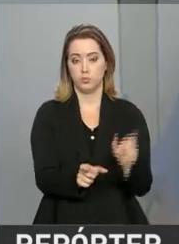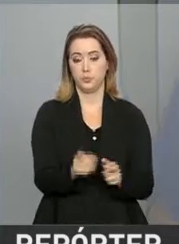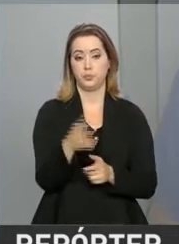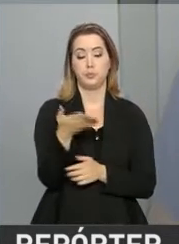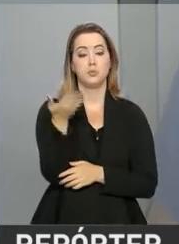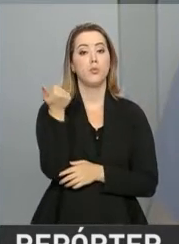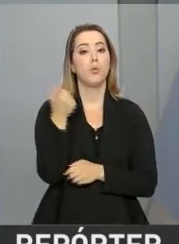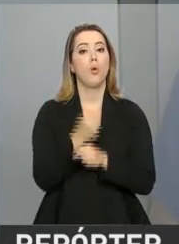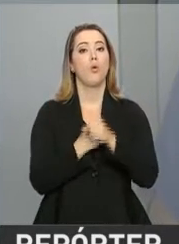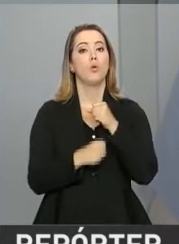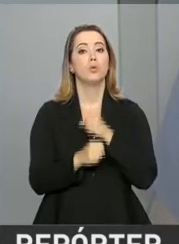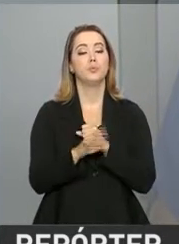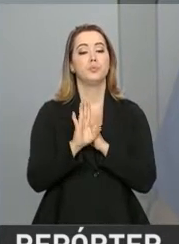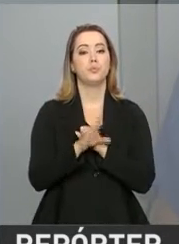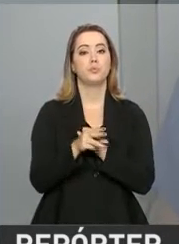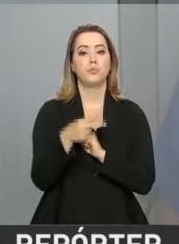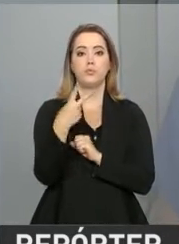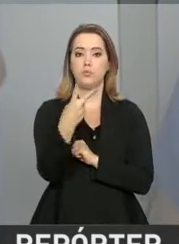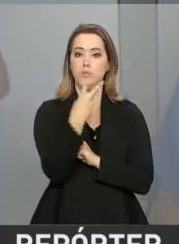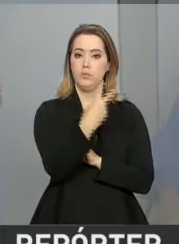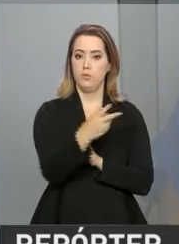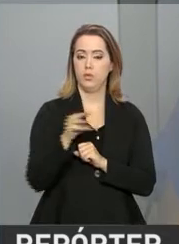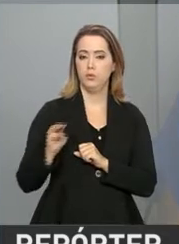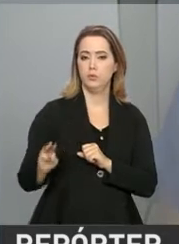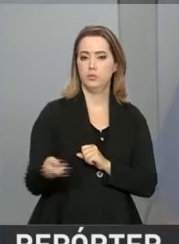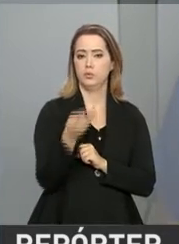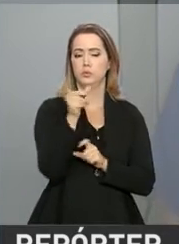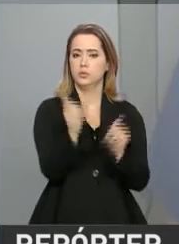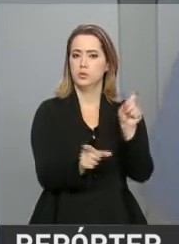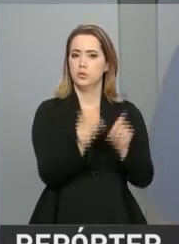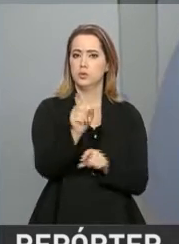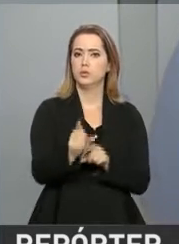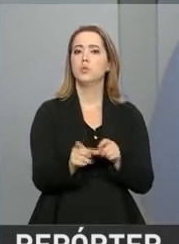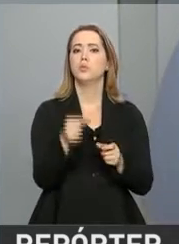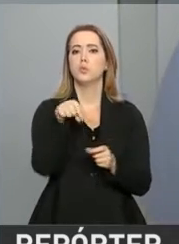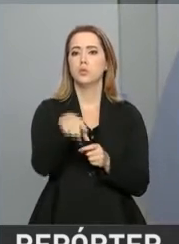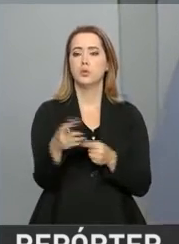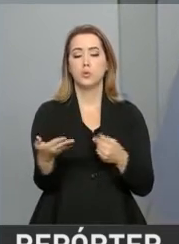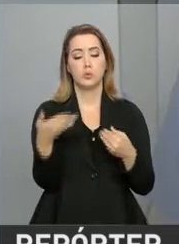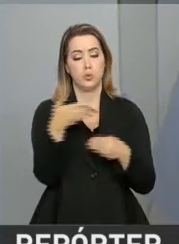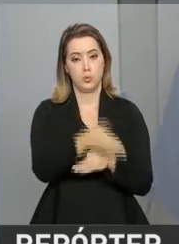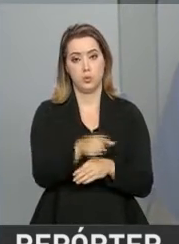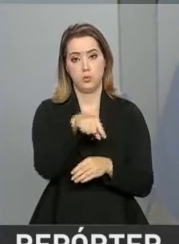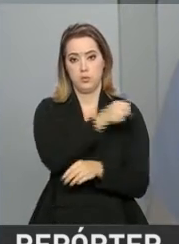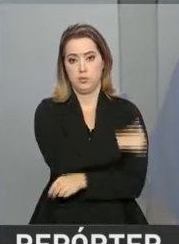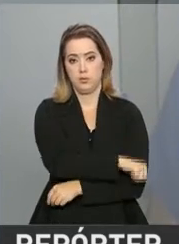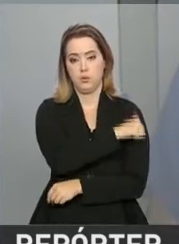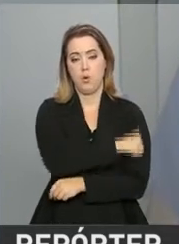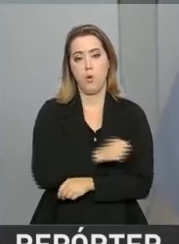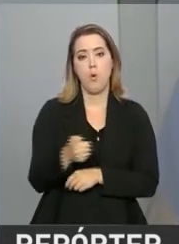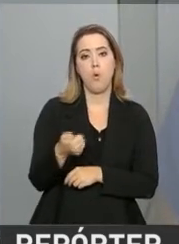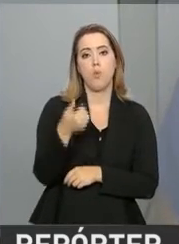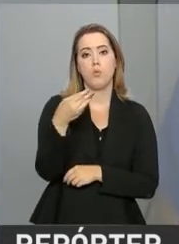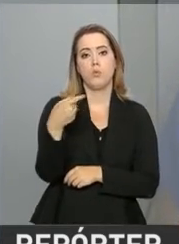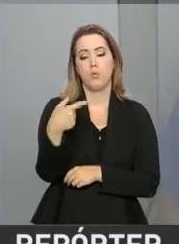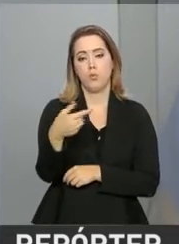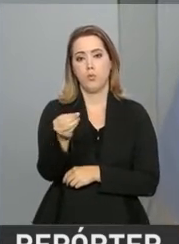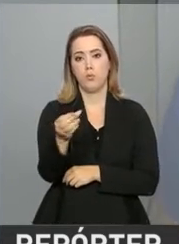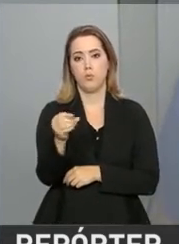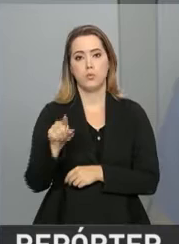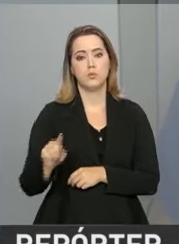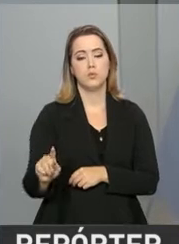pessoas foram atendidas pelas agências do SINE em todo o país. Só aqui, no Rio de Janeiro, foram quase 700